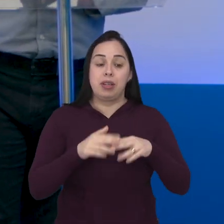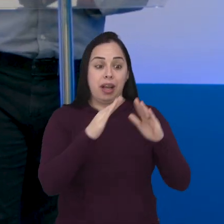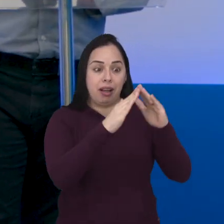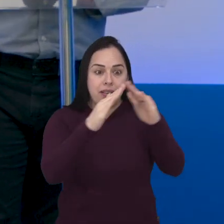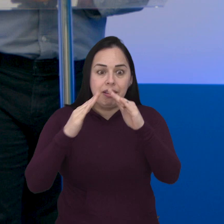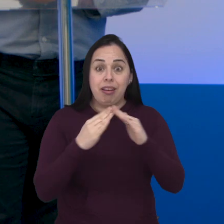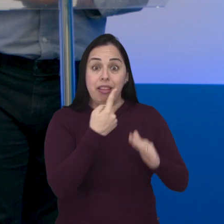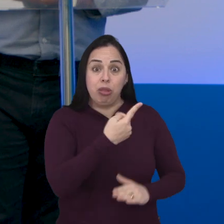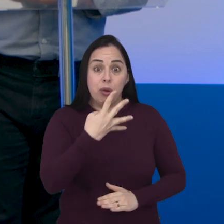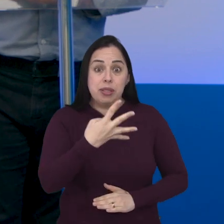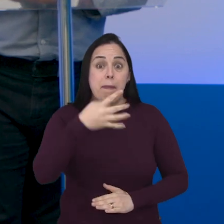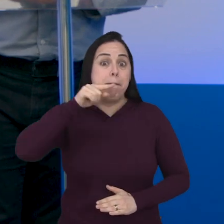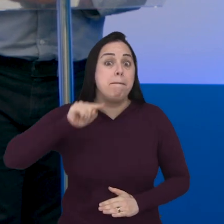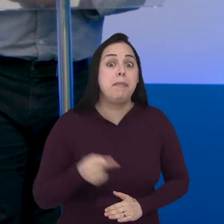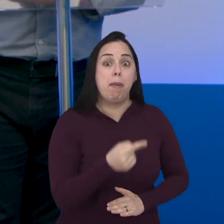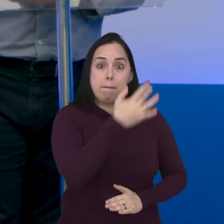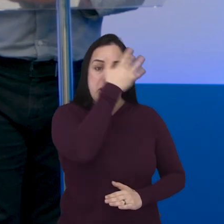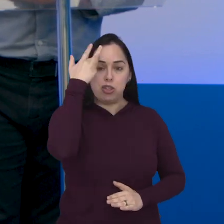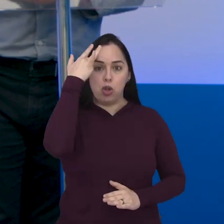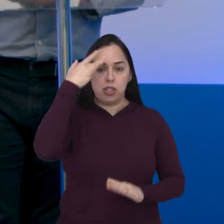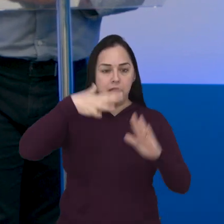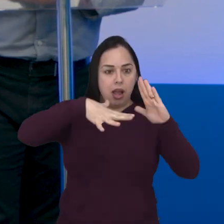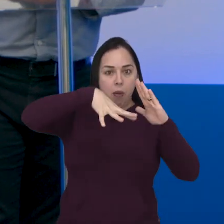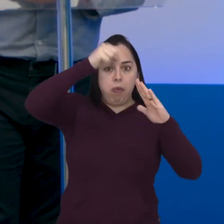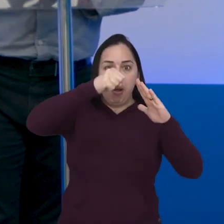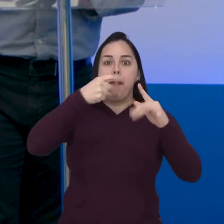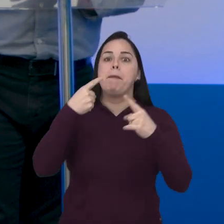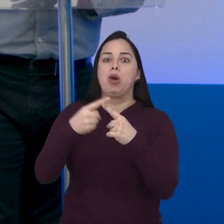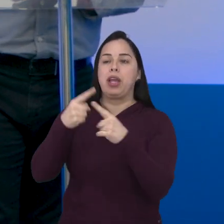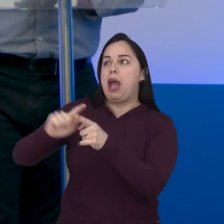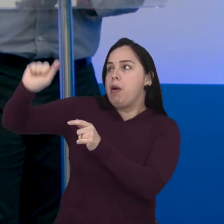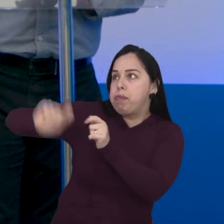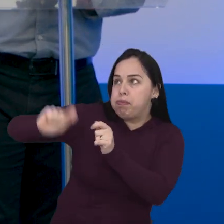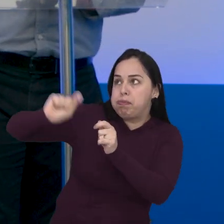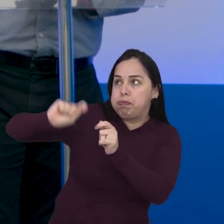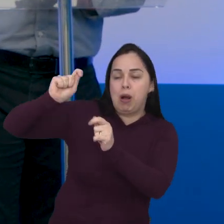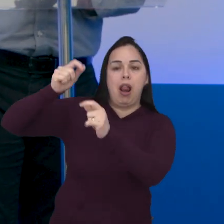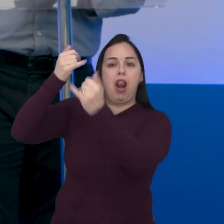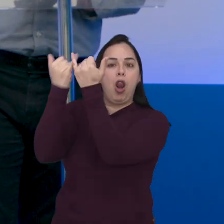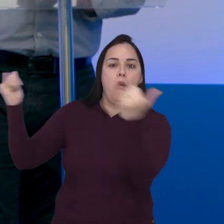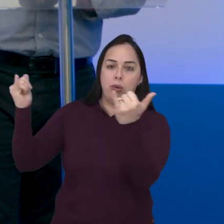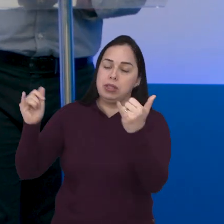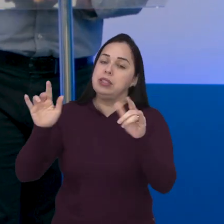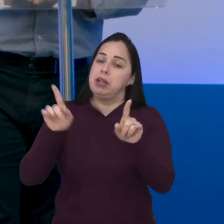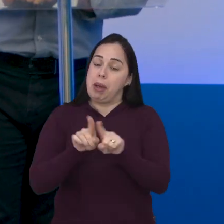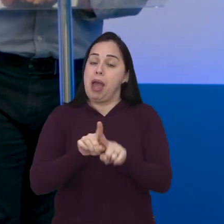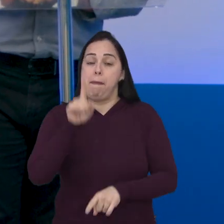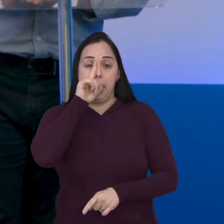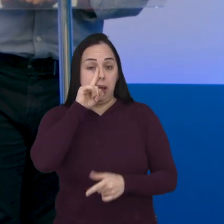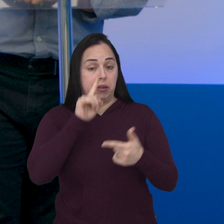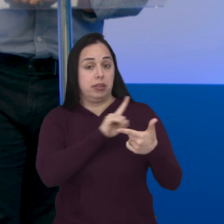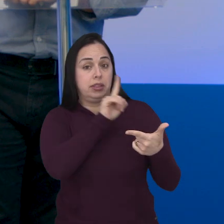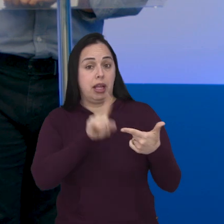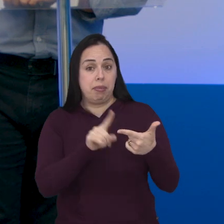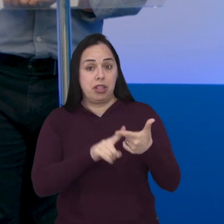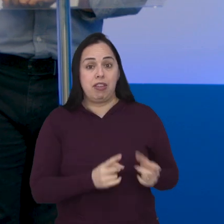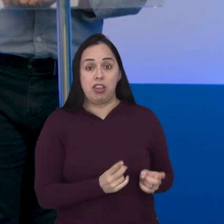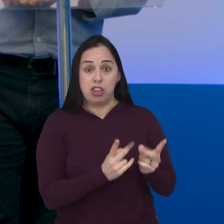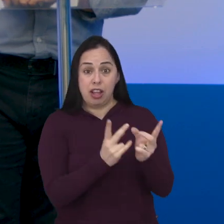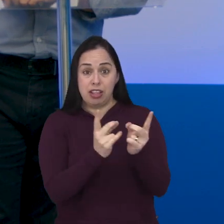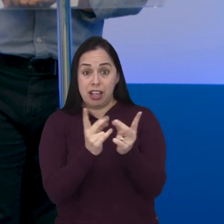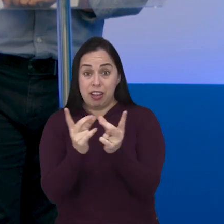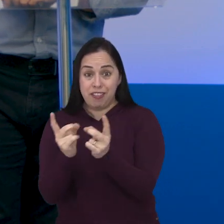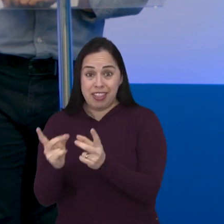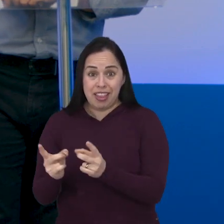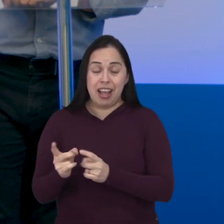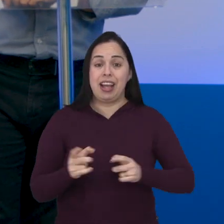14 mil moradores da nossa região ficaram sem energia por conta dessas ocorrências, fora o perigo, viu? Também vamos falar da alta nas